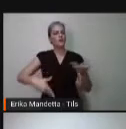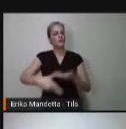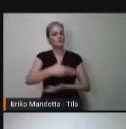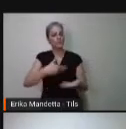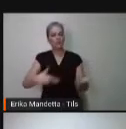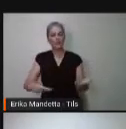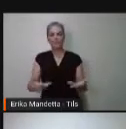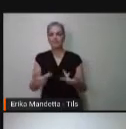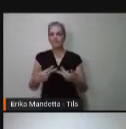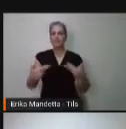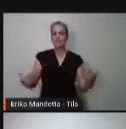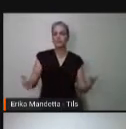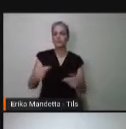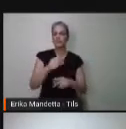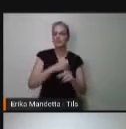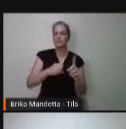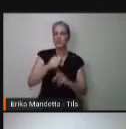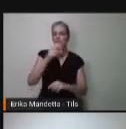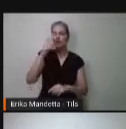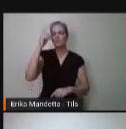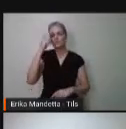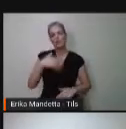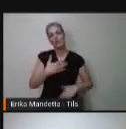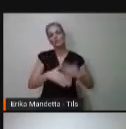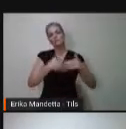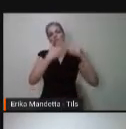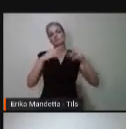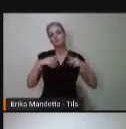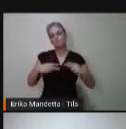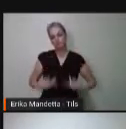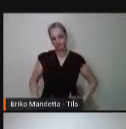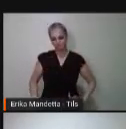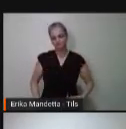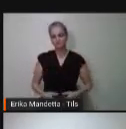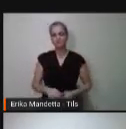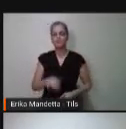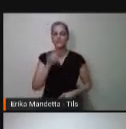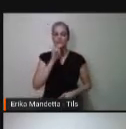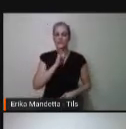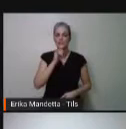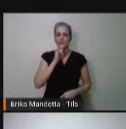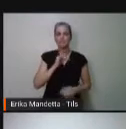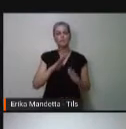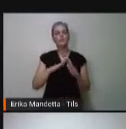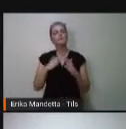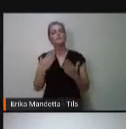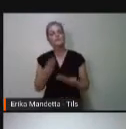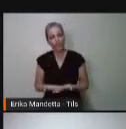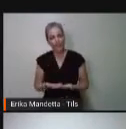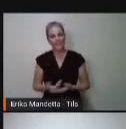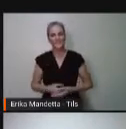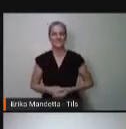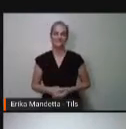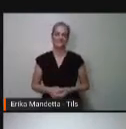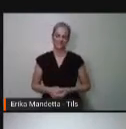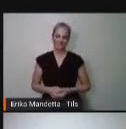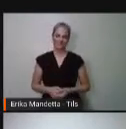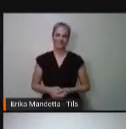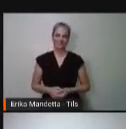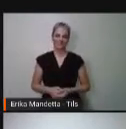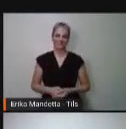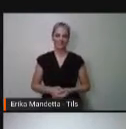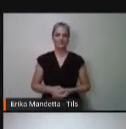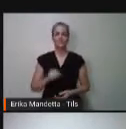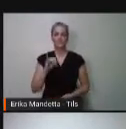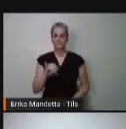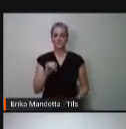são construídos pela humanidade. E um desses bens, qual é? É a escola, não é? Então, se a